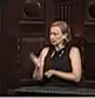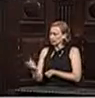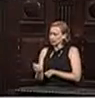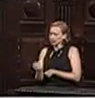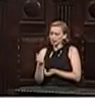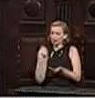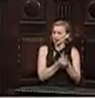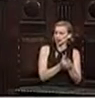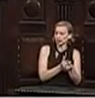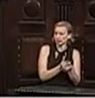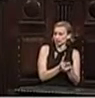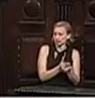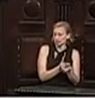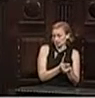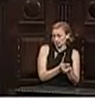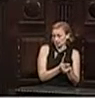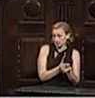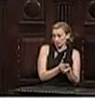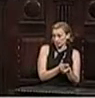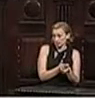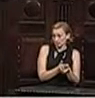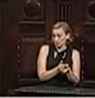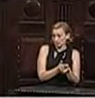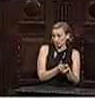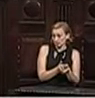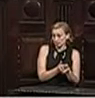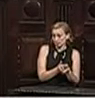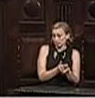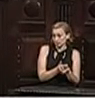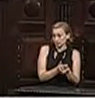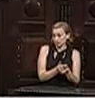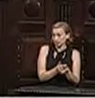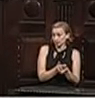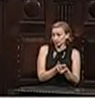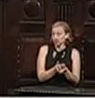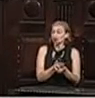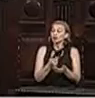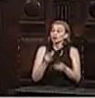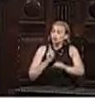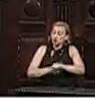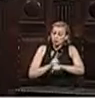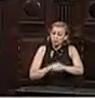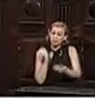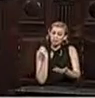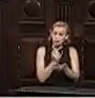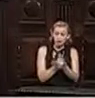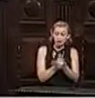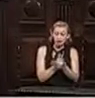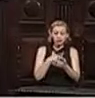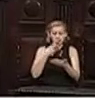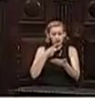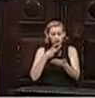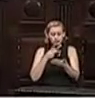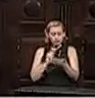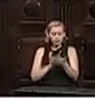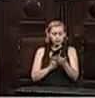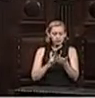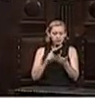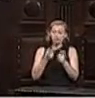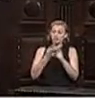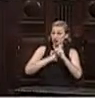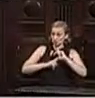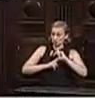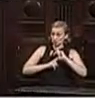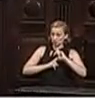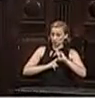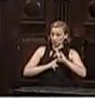verdinho, vai estar lá escrito, em dívida com o IPVA, montante